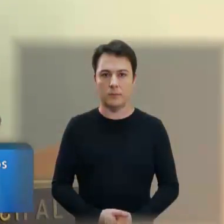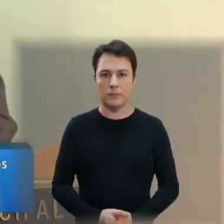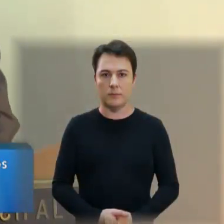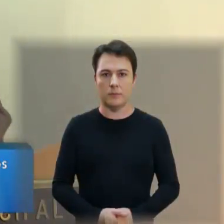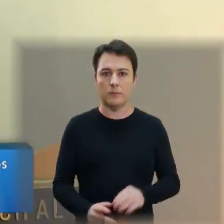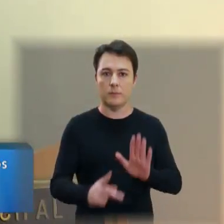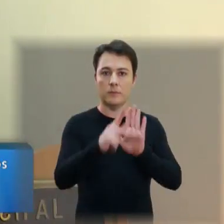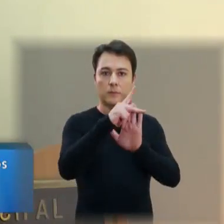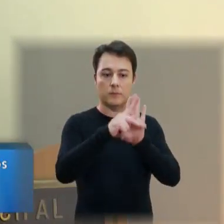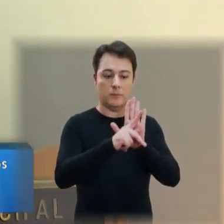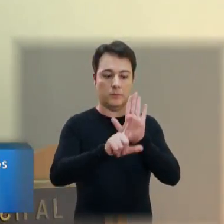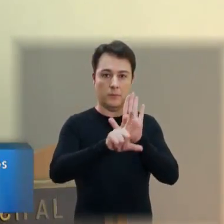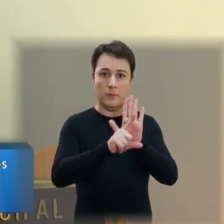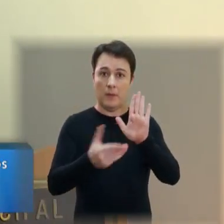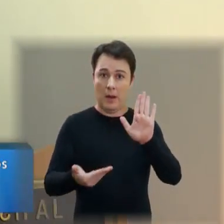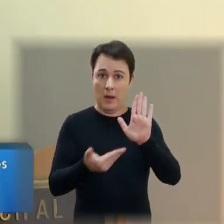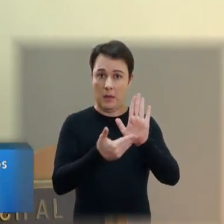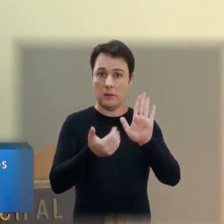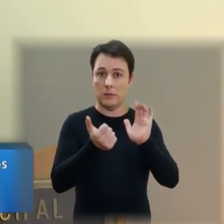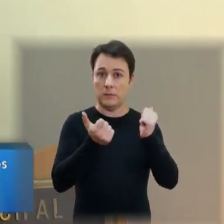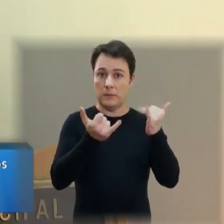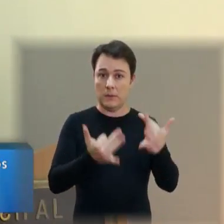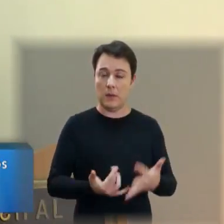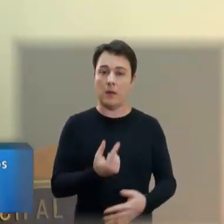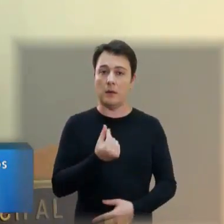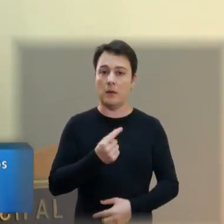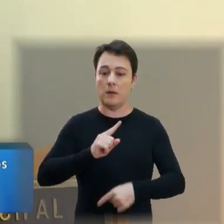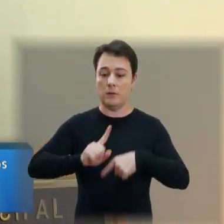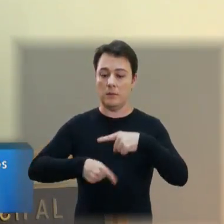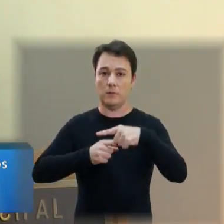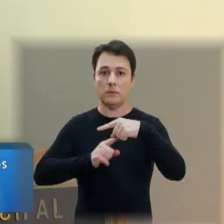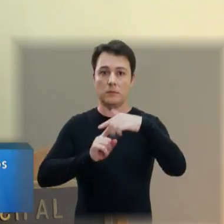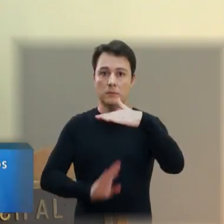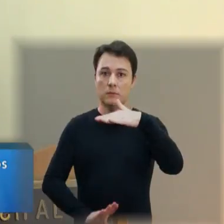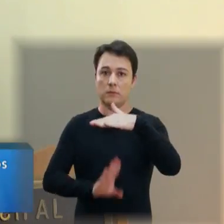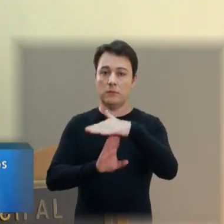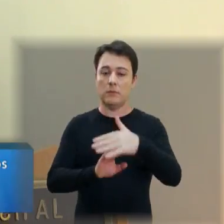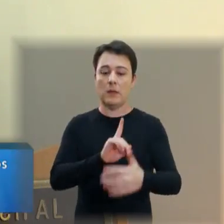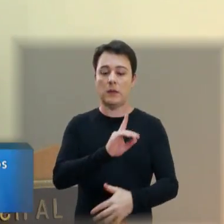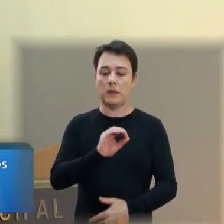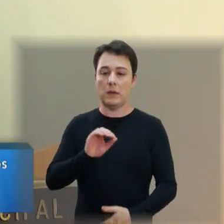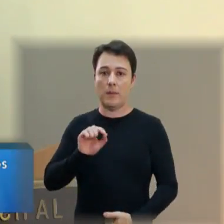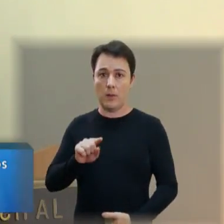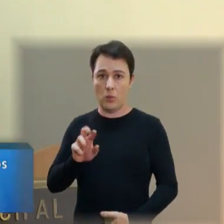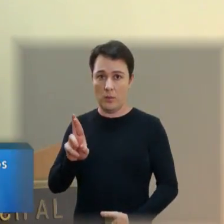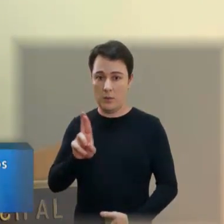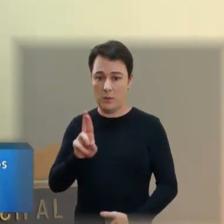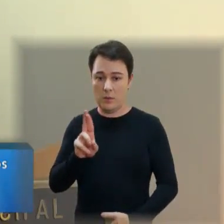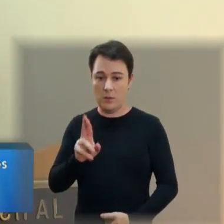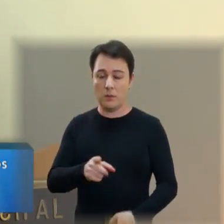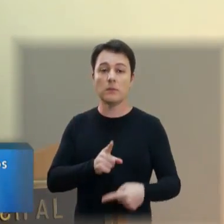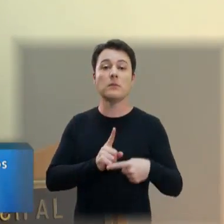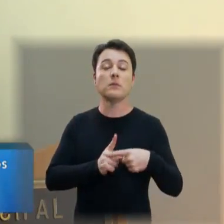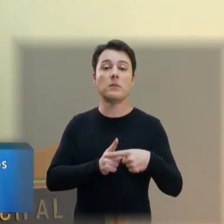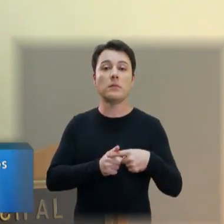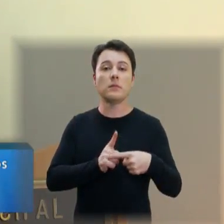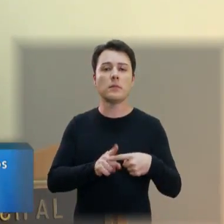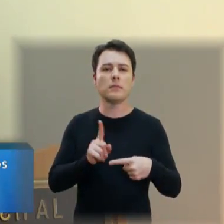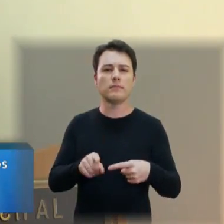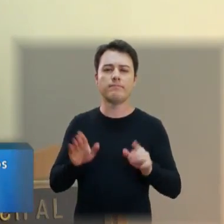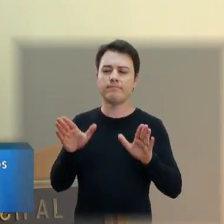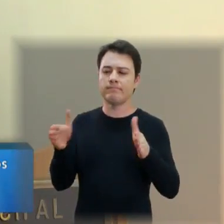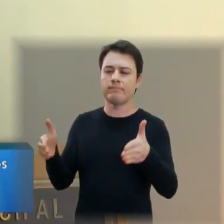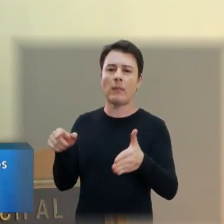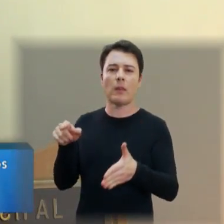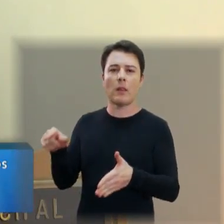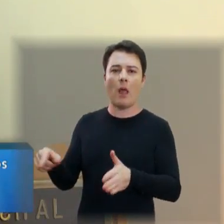Esse projeto de lei dispõe sobre a abertura de um crédito adicional especial no limite de R$100 mil, específico à